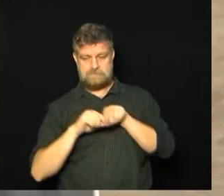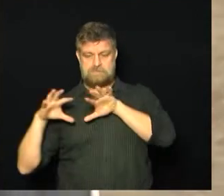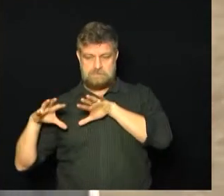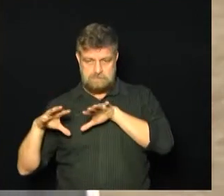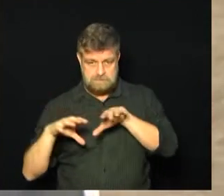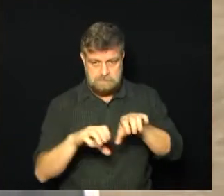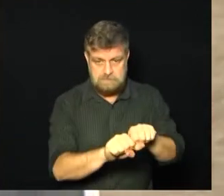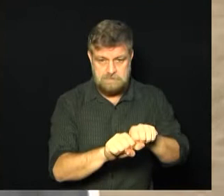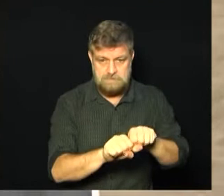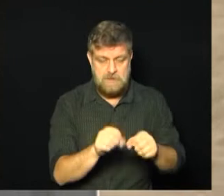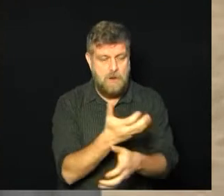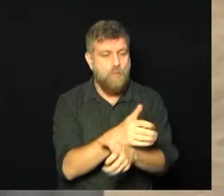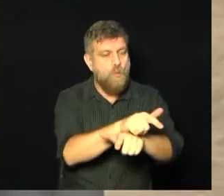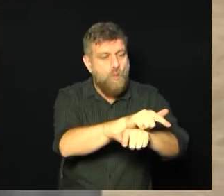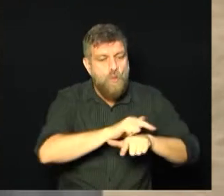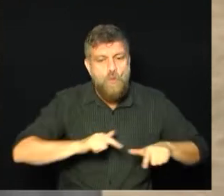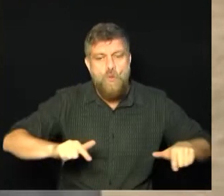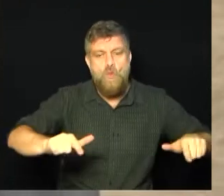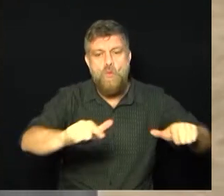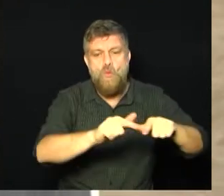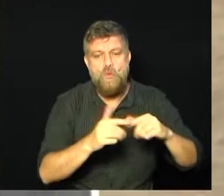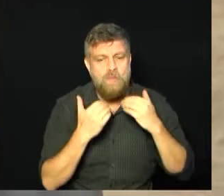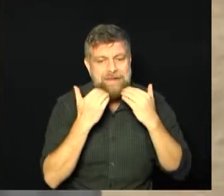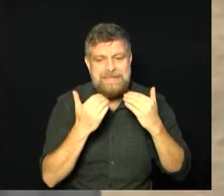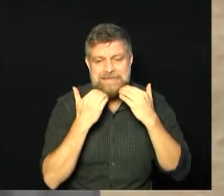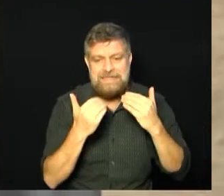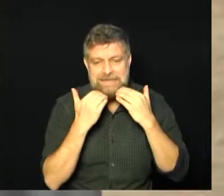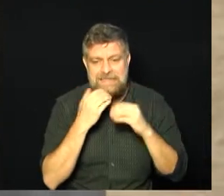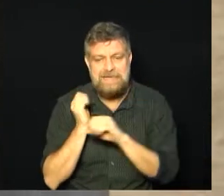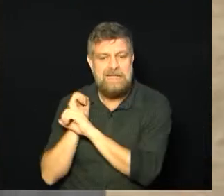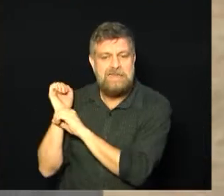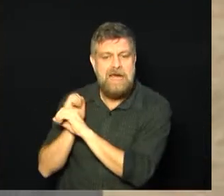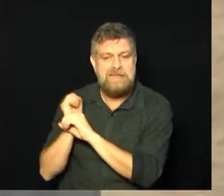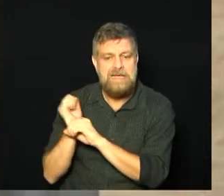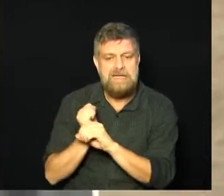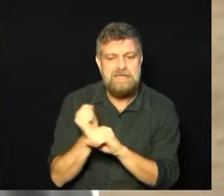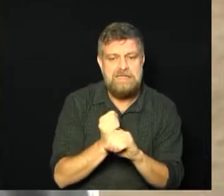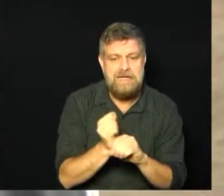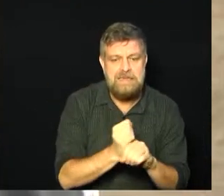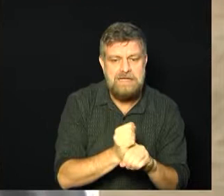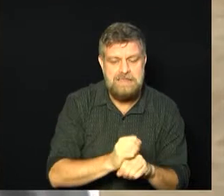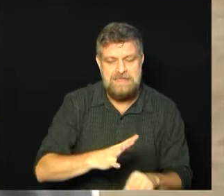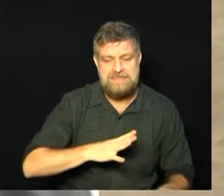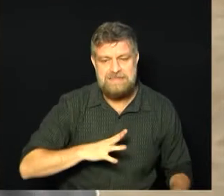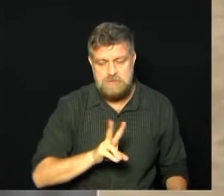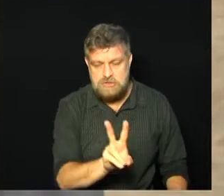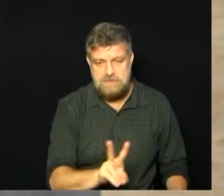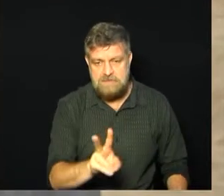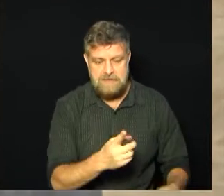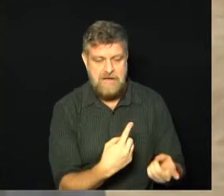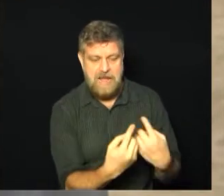que estava abandonada e improdutiva há décadas na cidade de Valinhos, ali na estrada